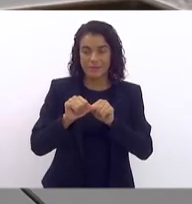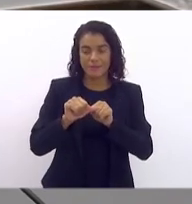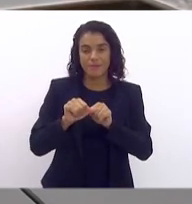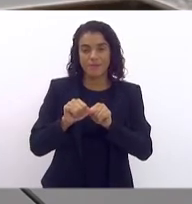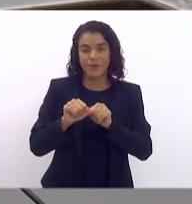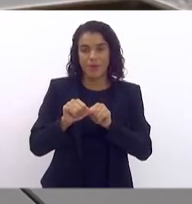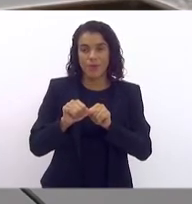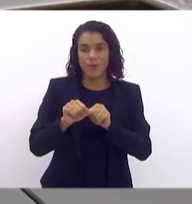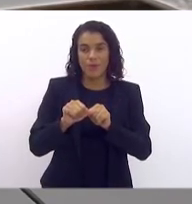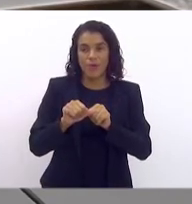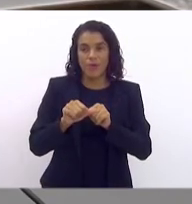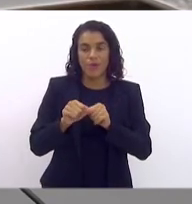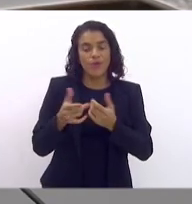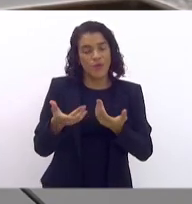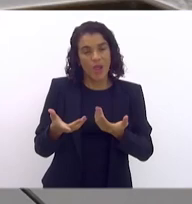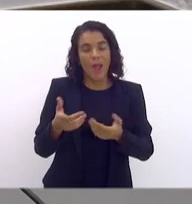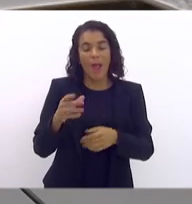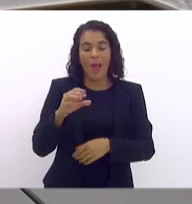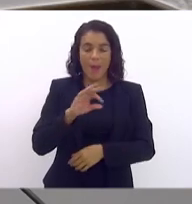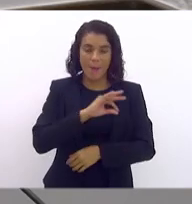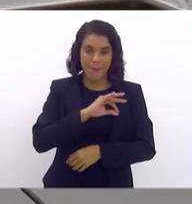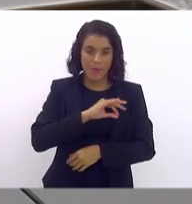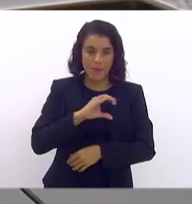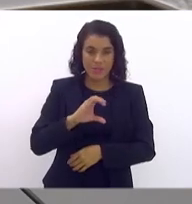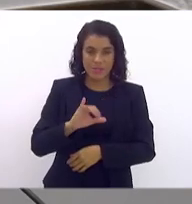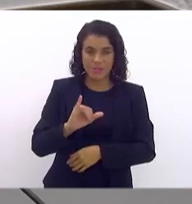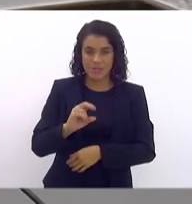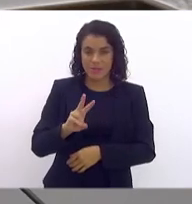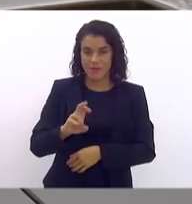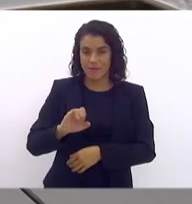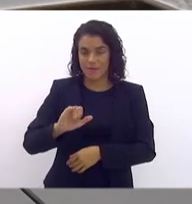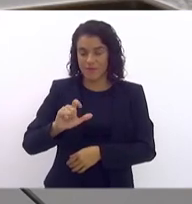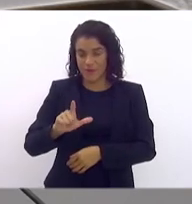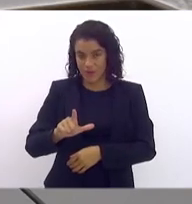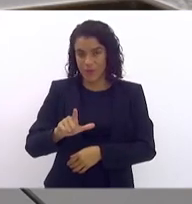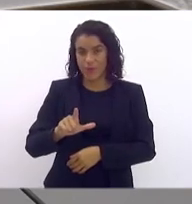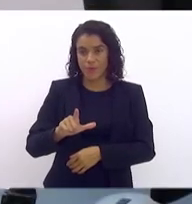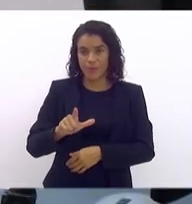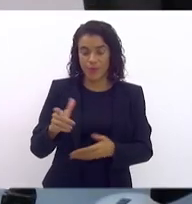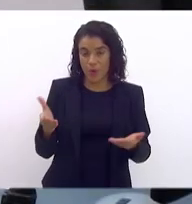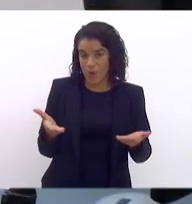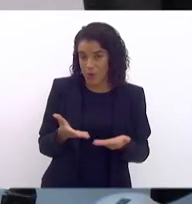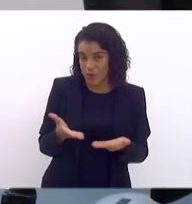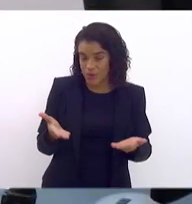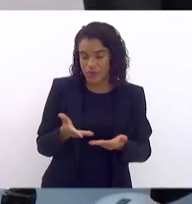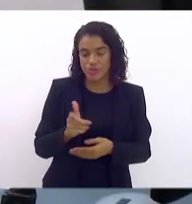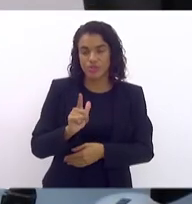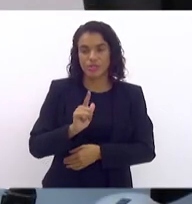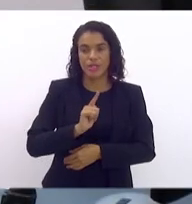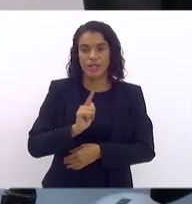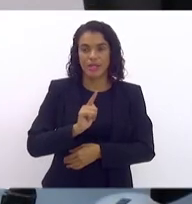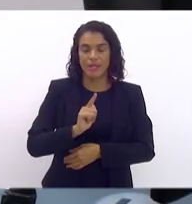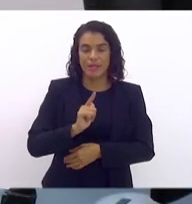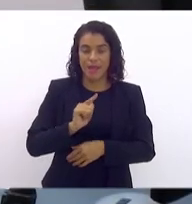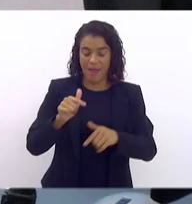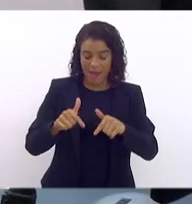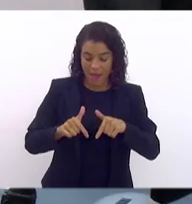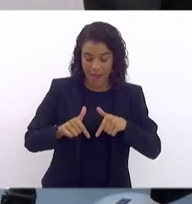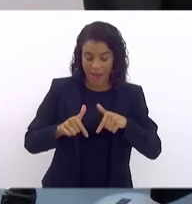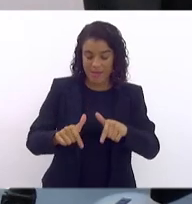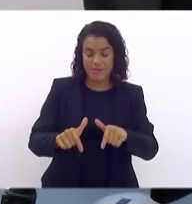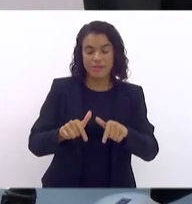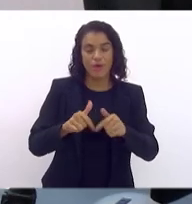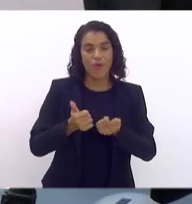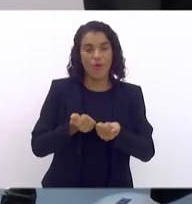sentido pela Polícia Civil tanto é que hoje na Polícia Civil nós temos ações de